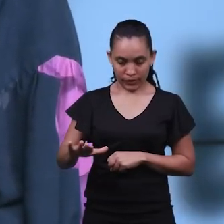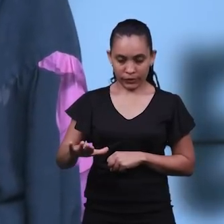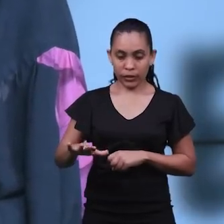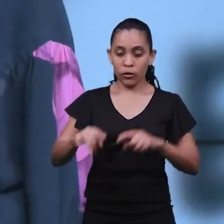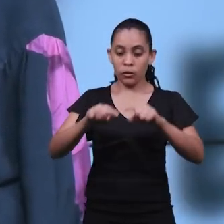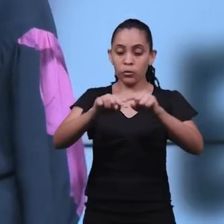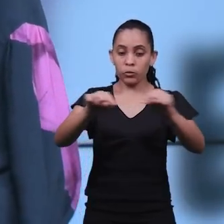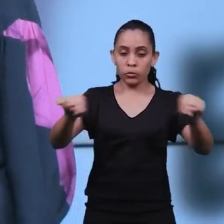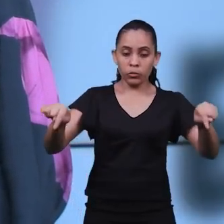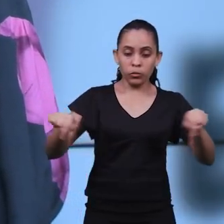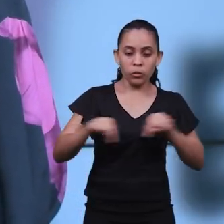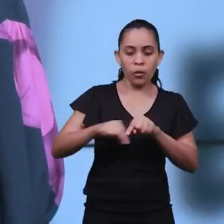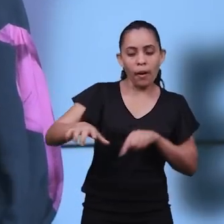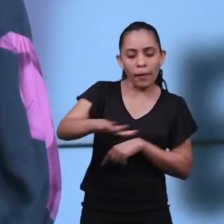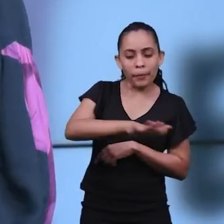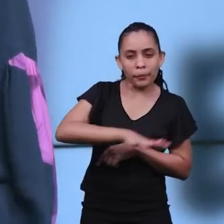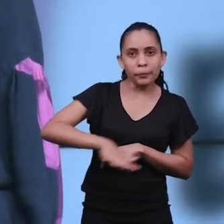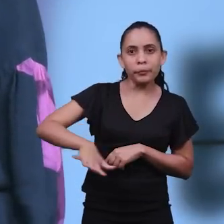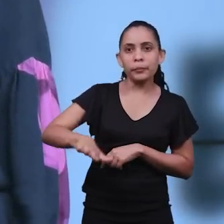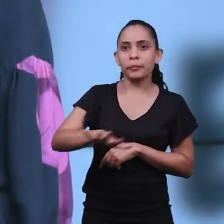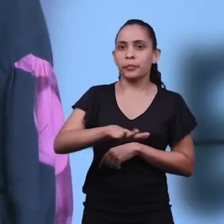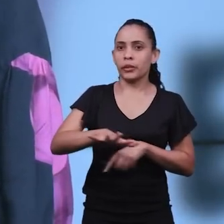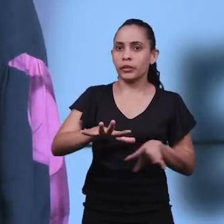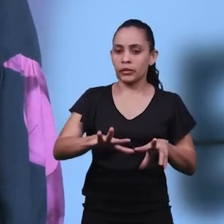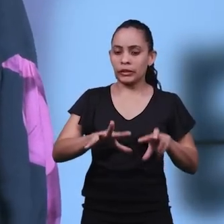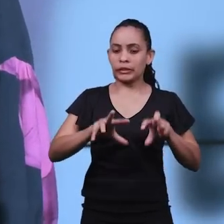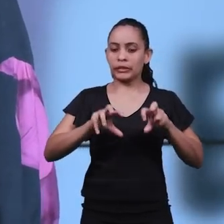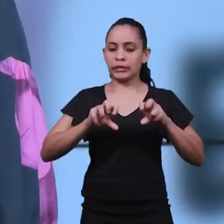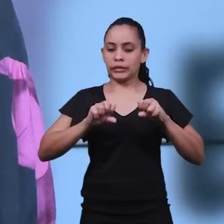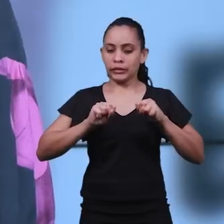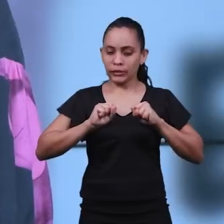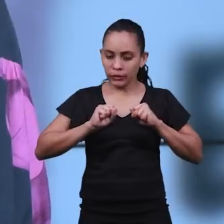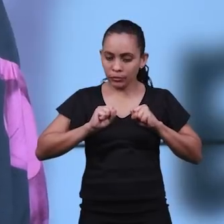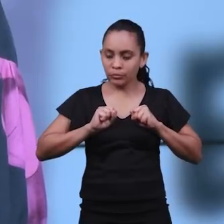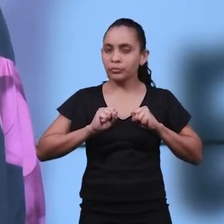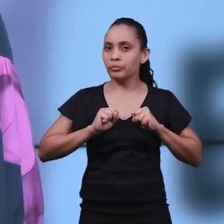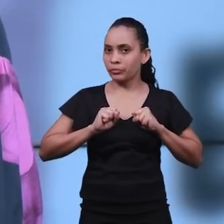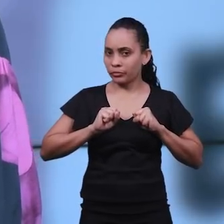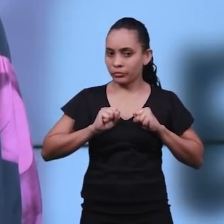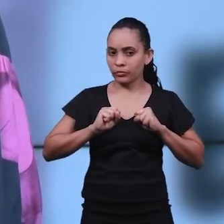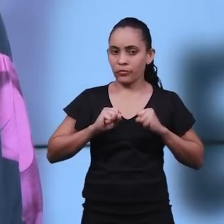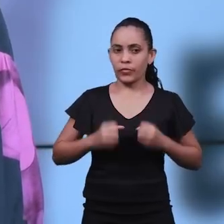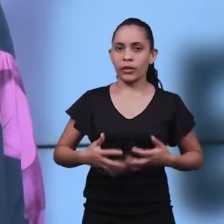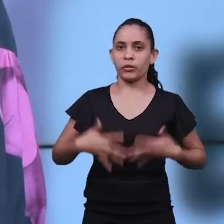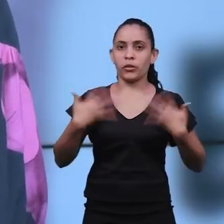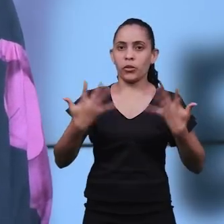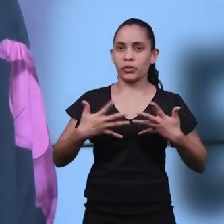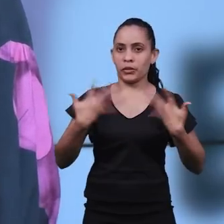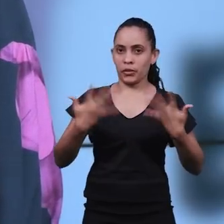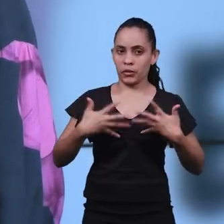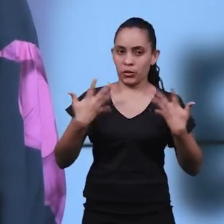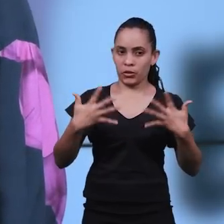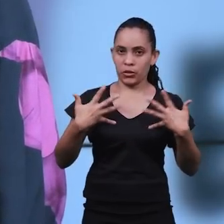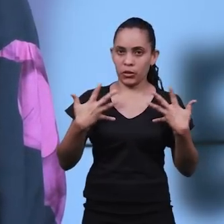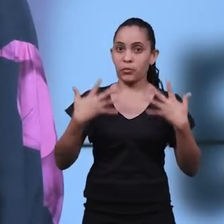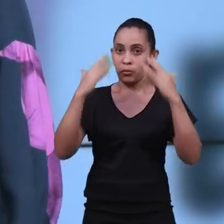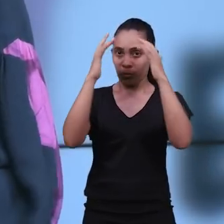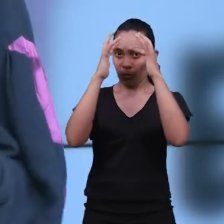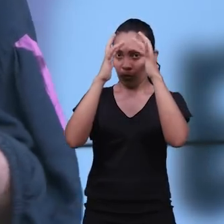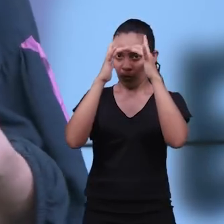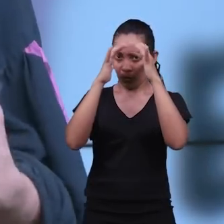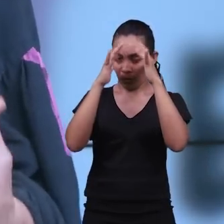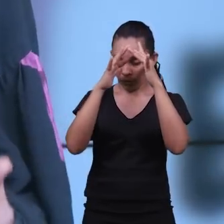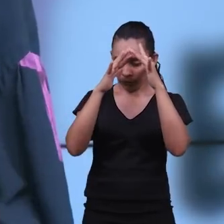ambiente estimulam ou não os receptores sensoriais para a aprendizagem. Por isso,